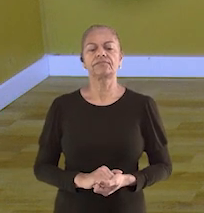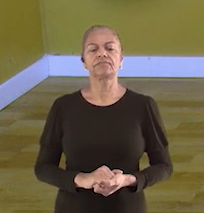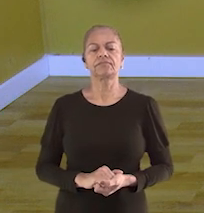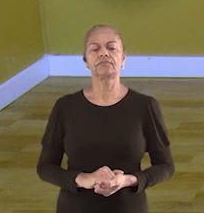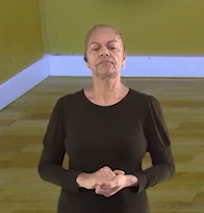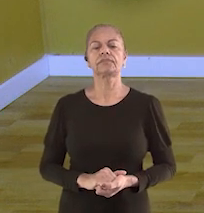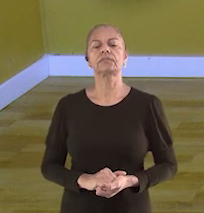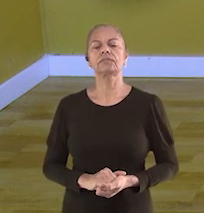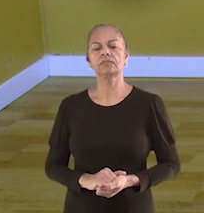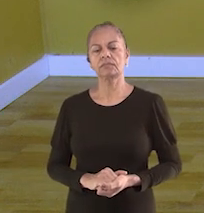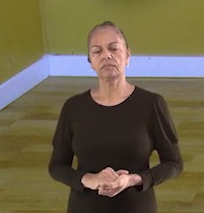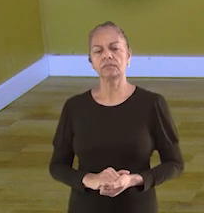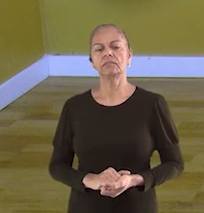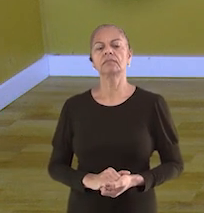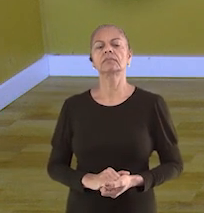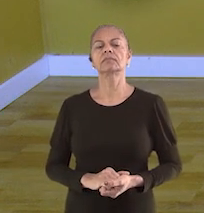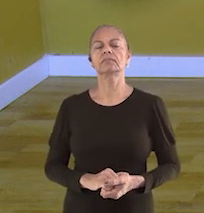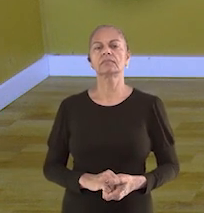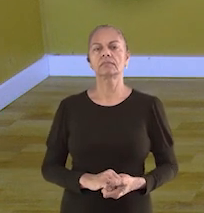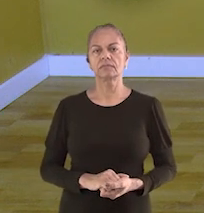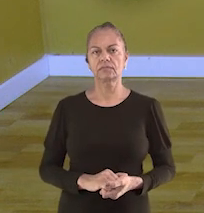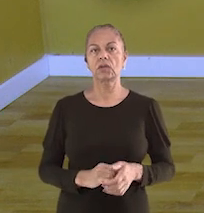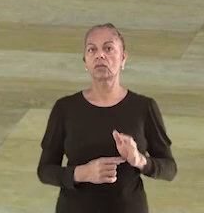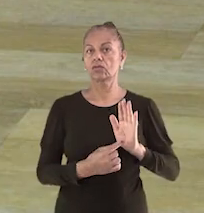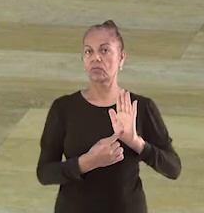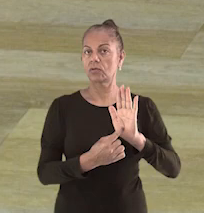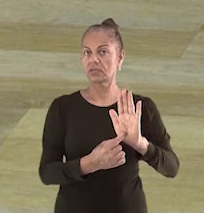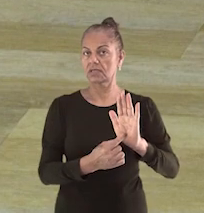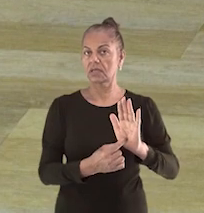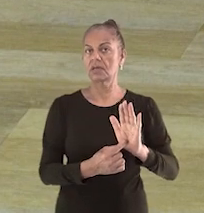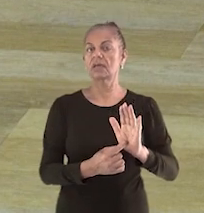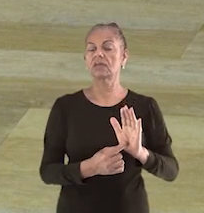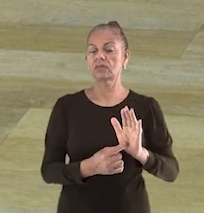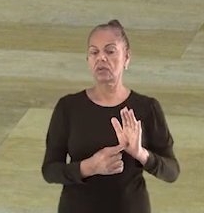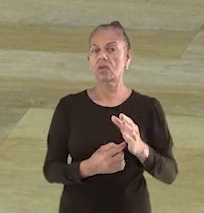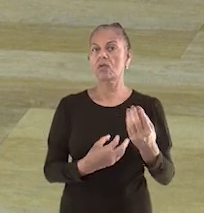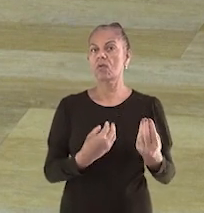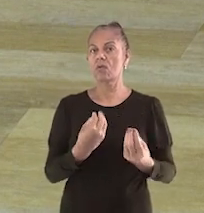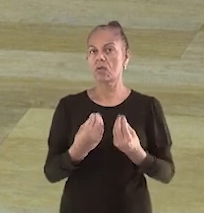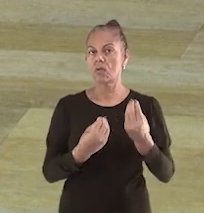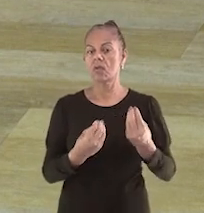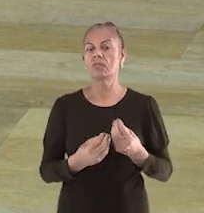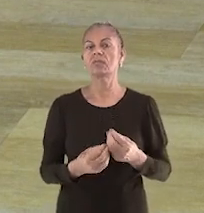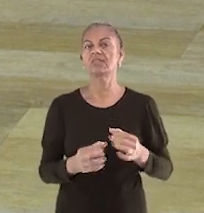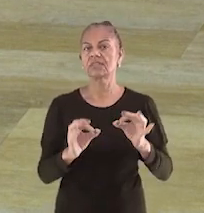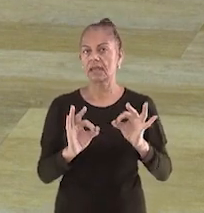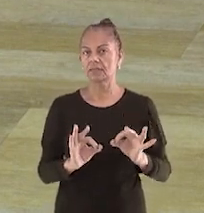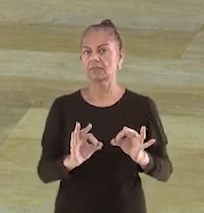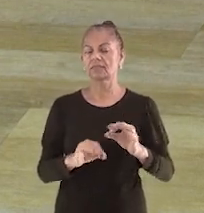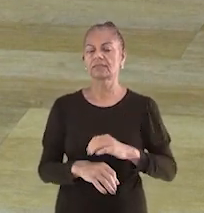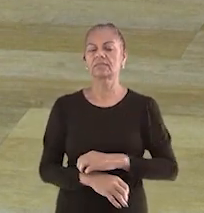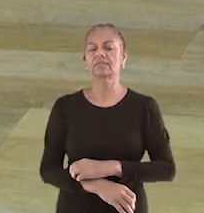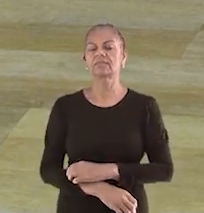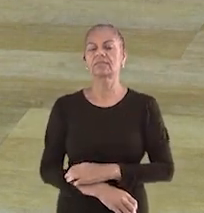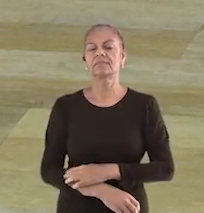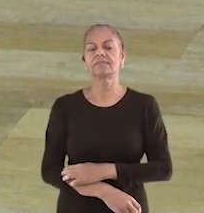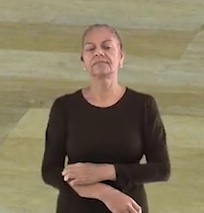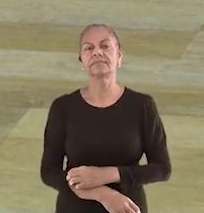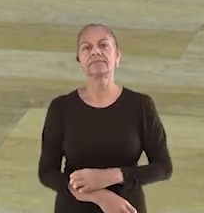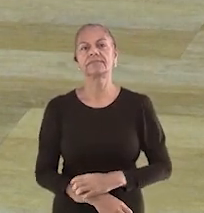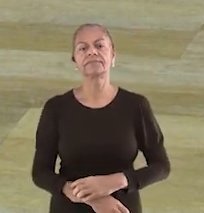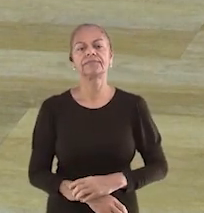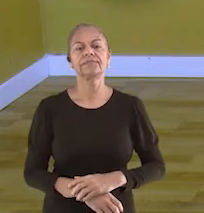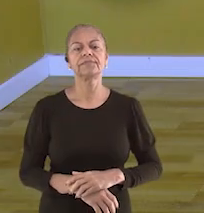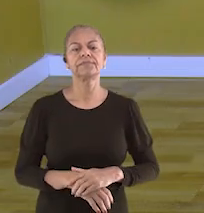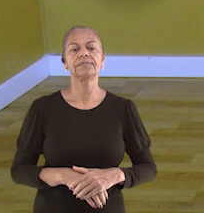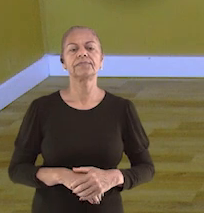Vamos lá, galerinha. Tô mostrando, ó, de costas como funciona. 20 segundos, beleza? Olha de